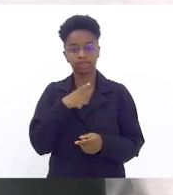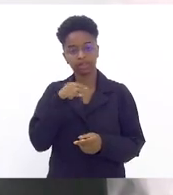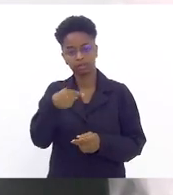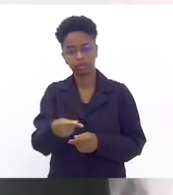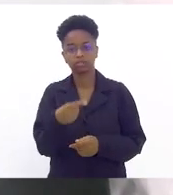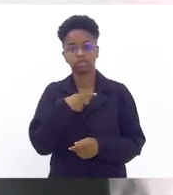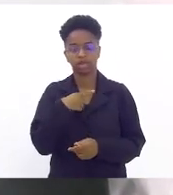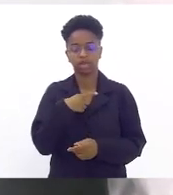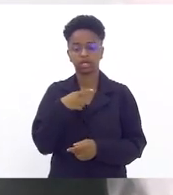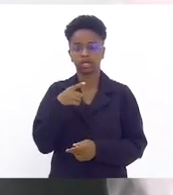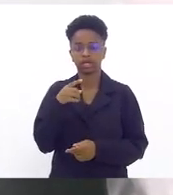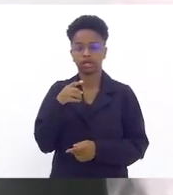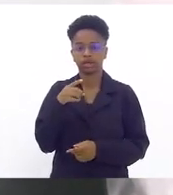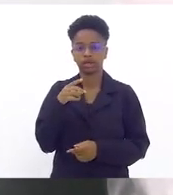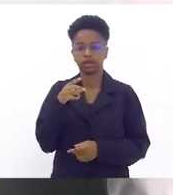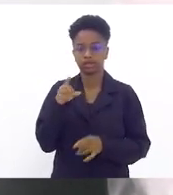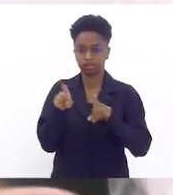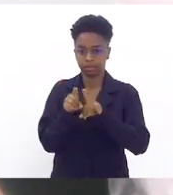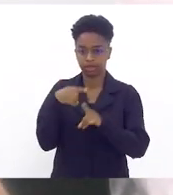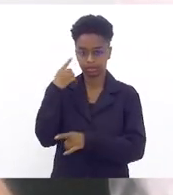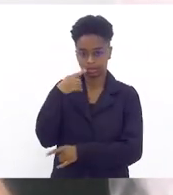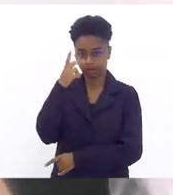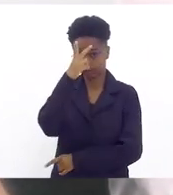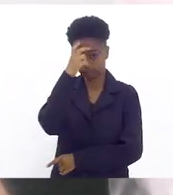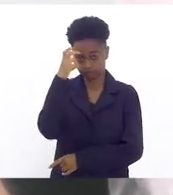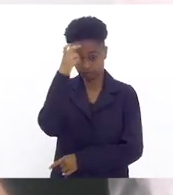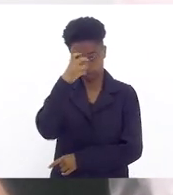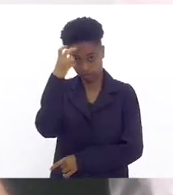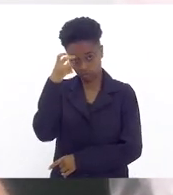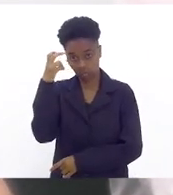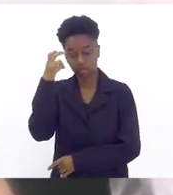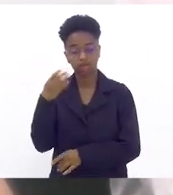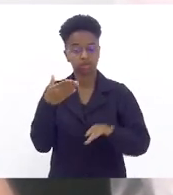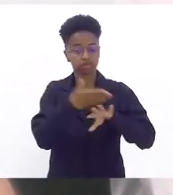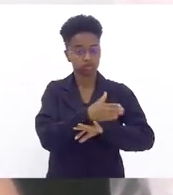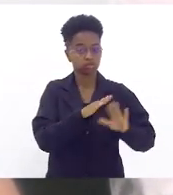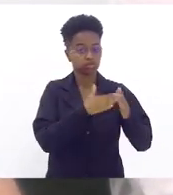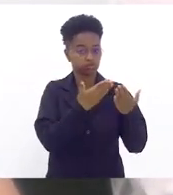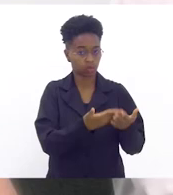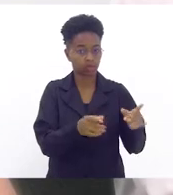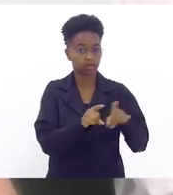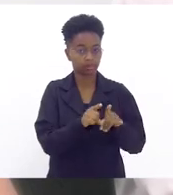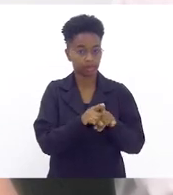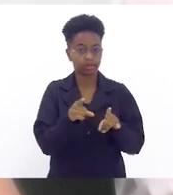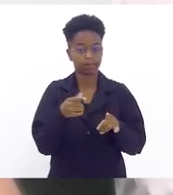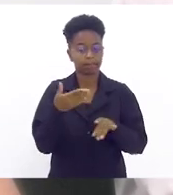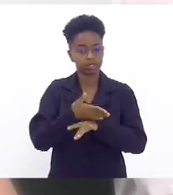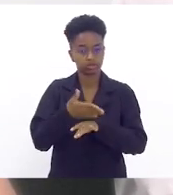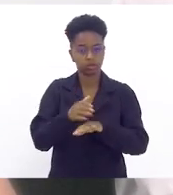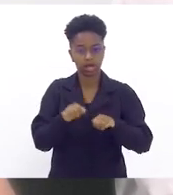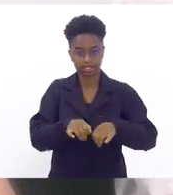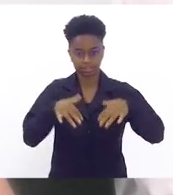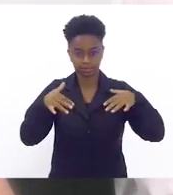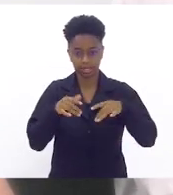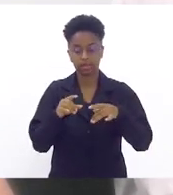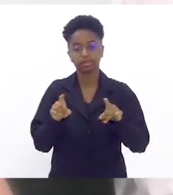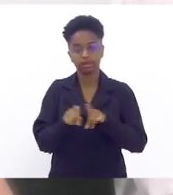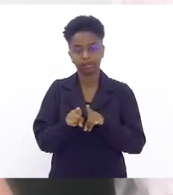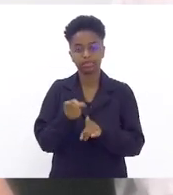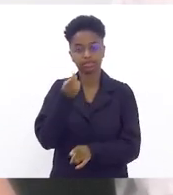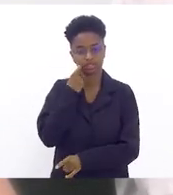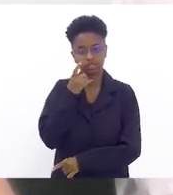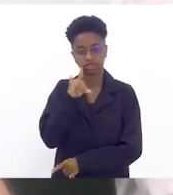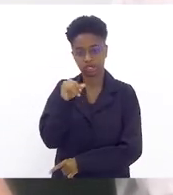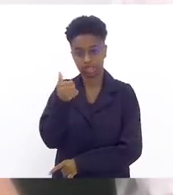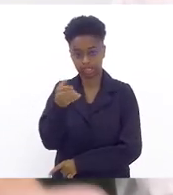o superintendente do IFAM e a deputada Veronica Lima também esteve na escola participou de uma assembleia geral ainda na sexta-feira dia